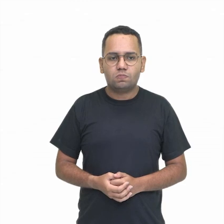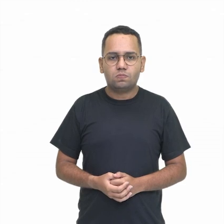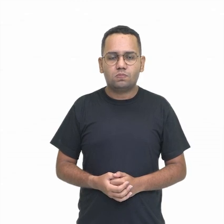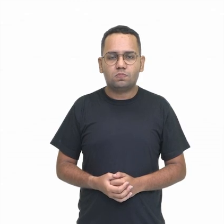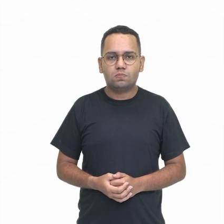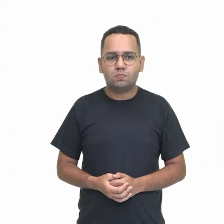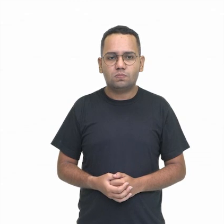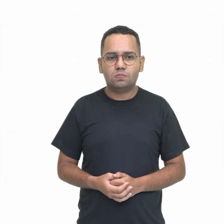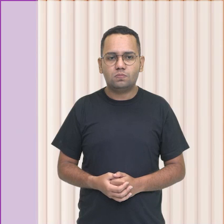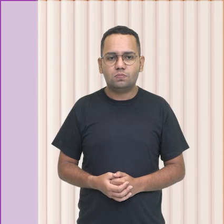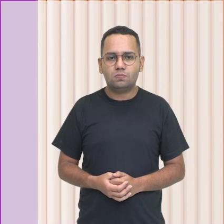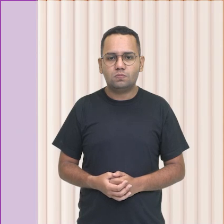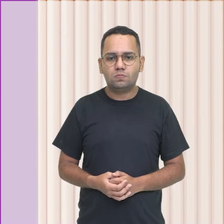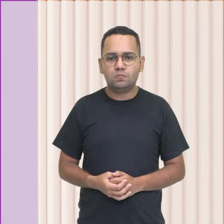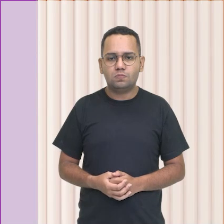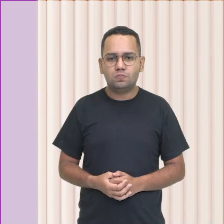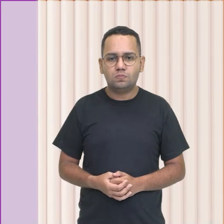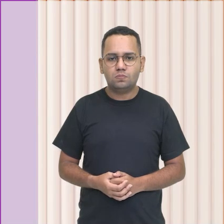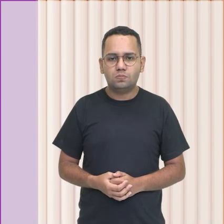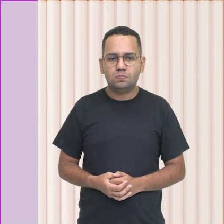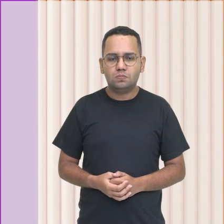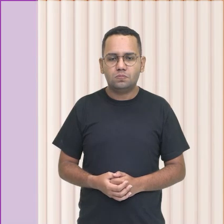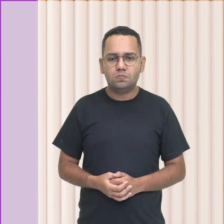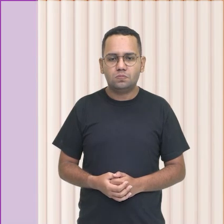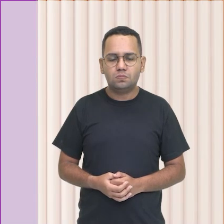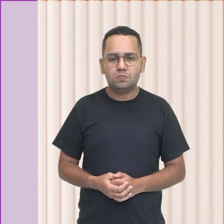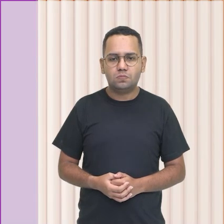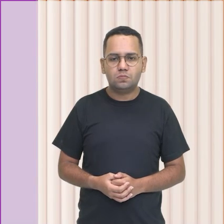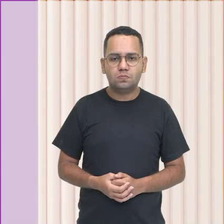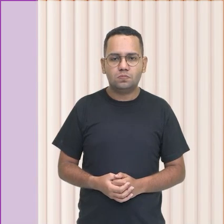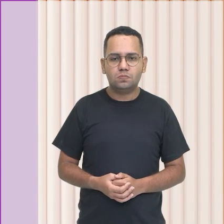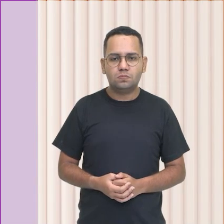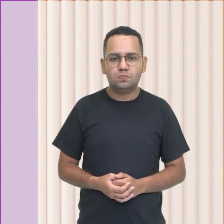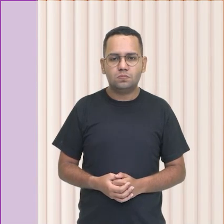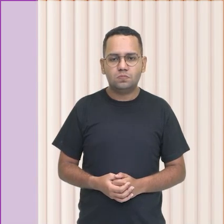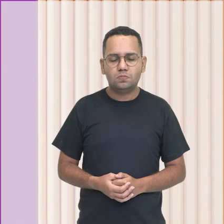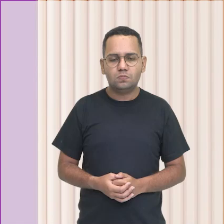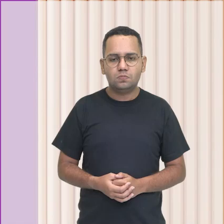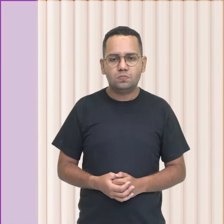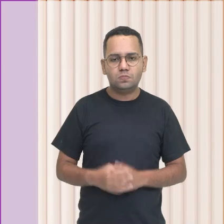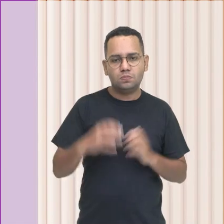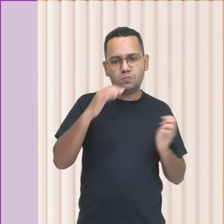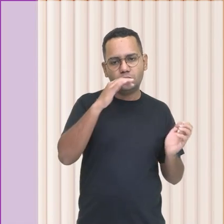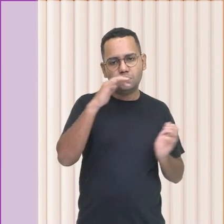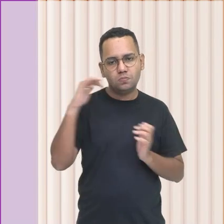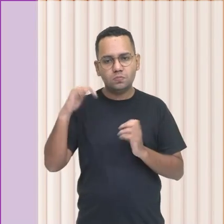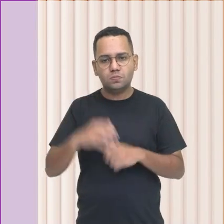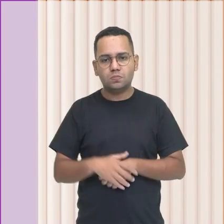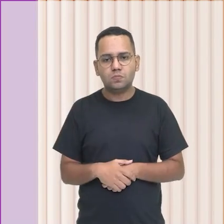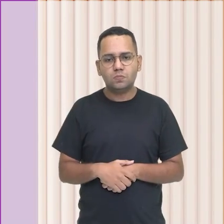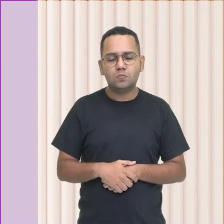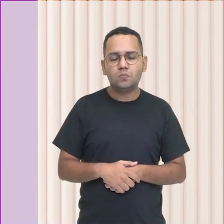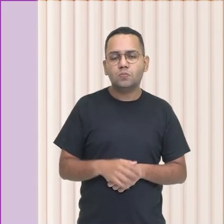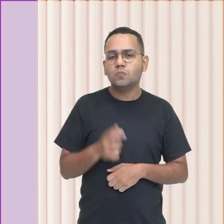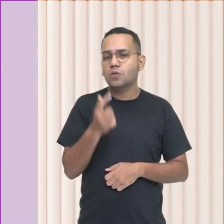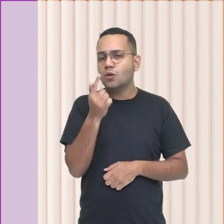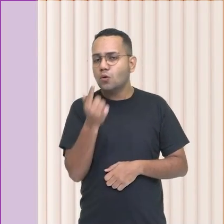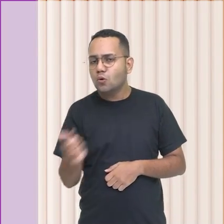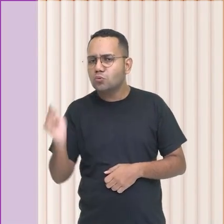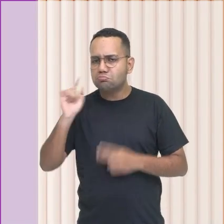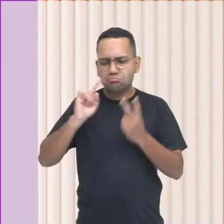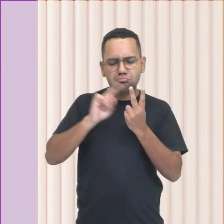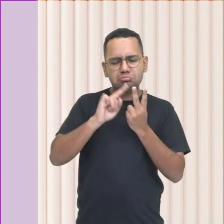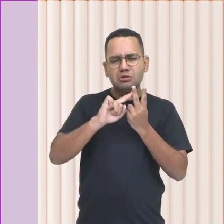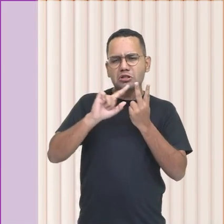bom falando né continuando ainda falando sobre função né nós mostramos aqui alguns exemplos de não função e